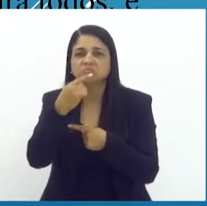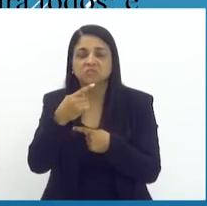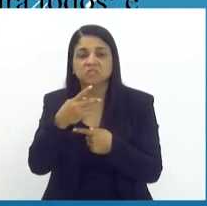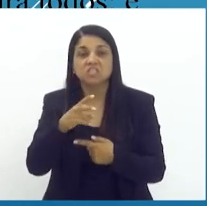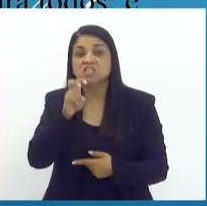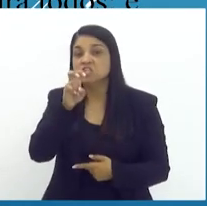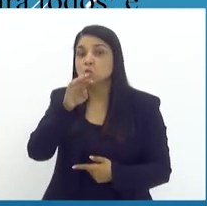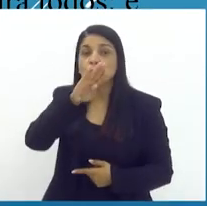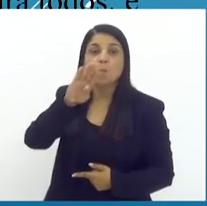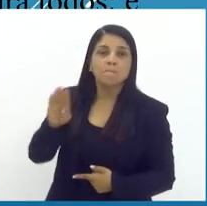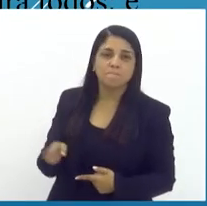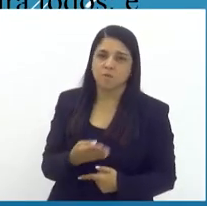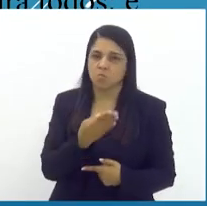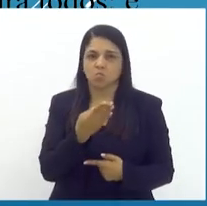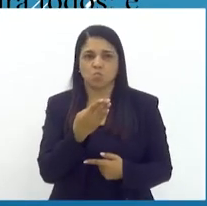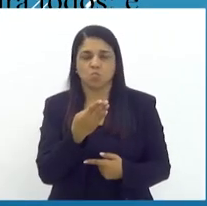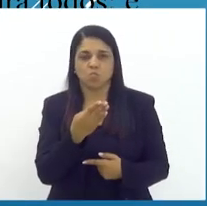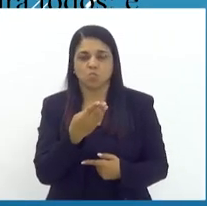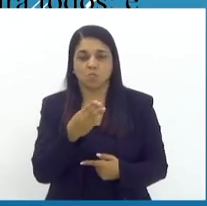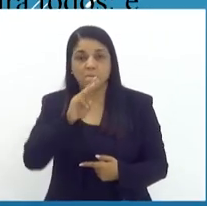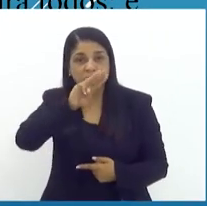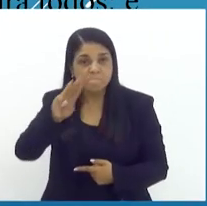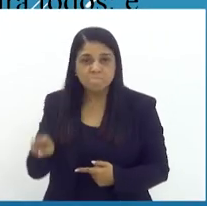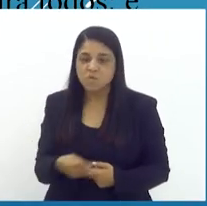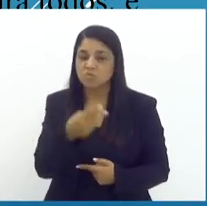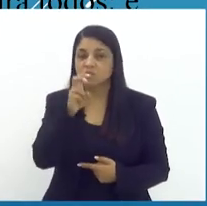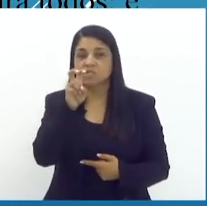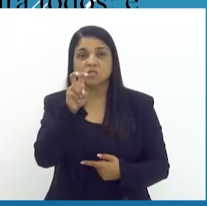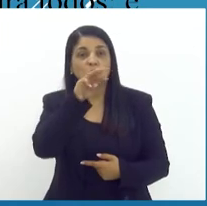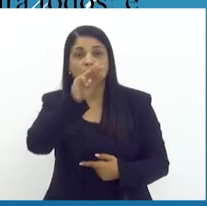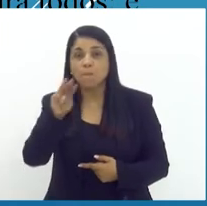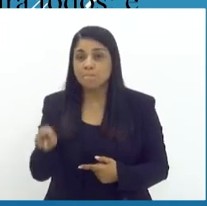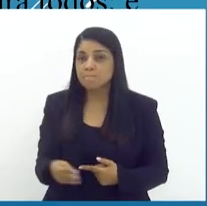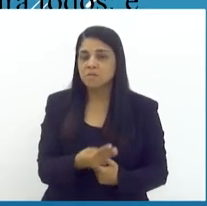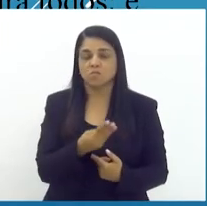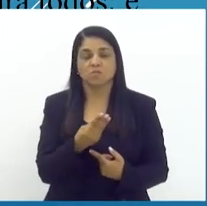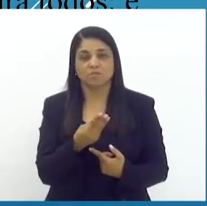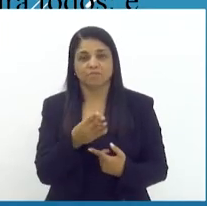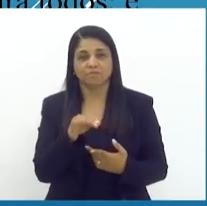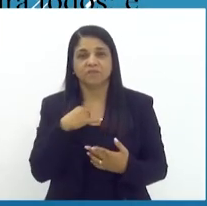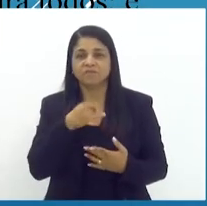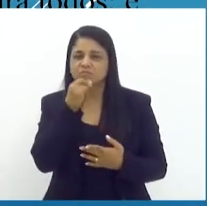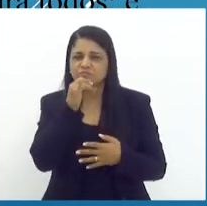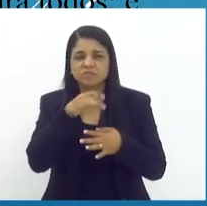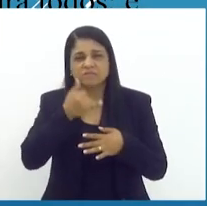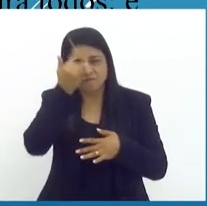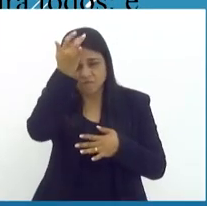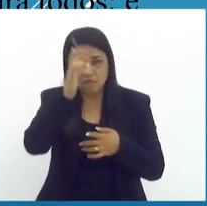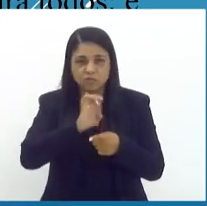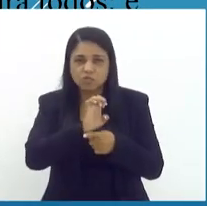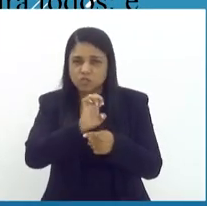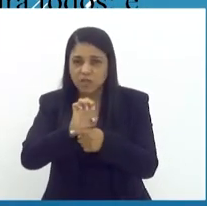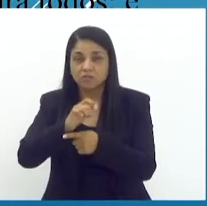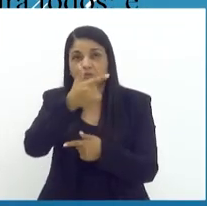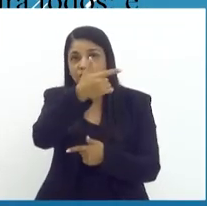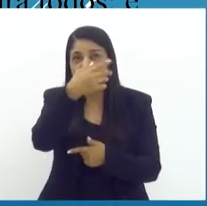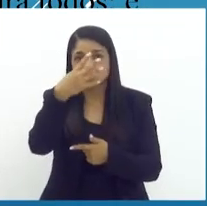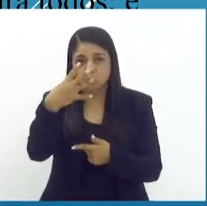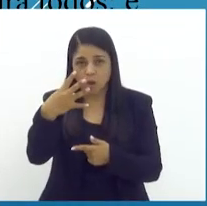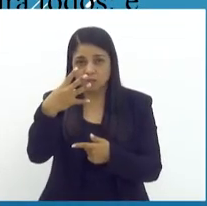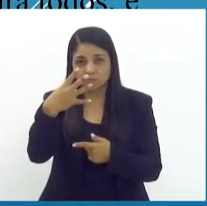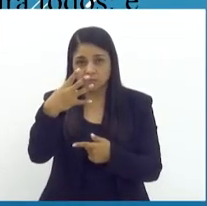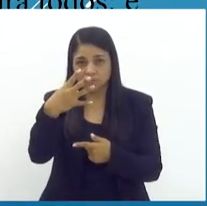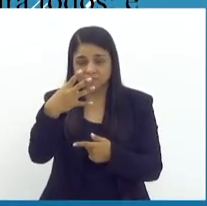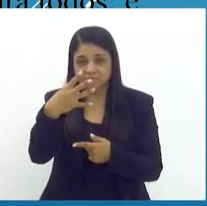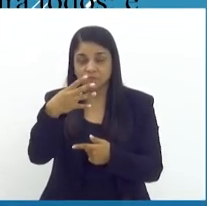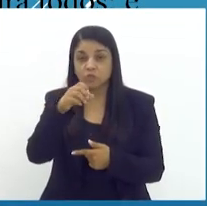5000 eu vou ter que abater os 5000 dos Municípios Mas enfim vamos para os Estados fica mais fácil 24 supremacia de três